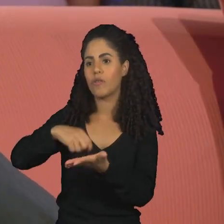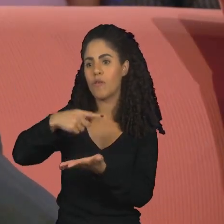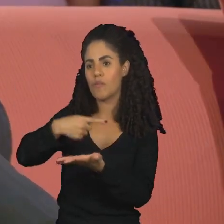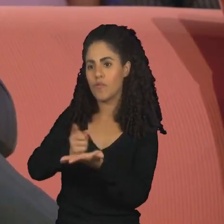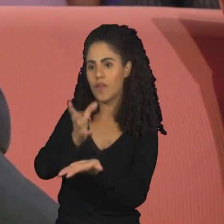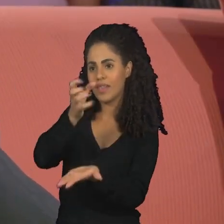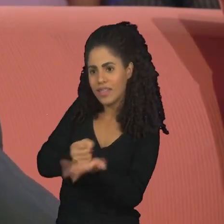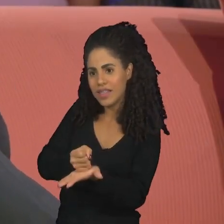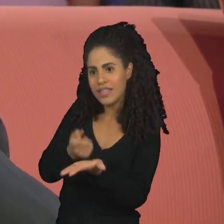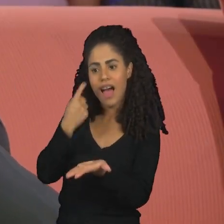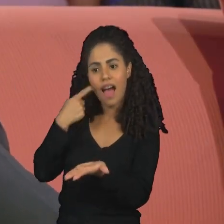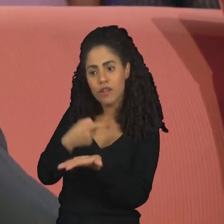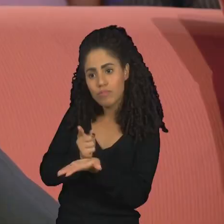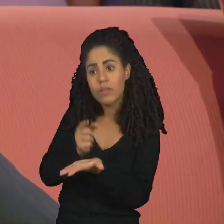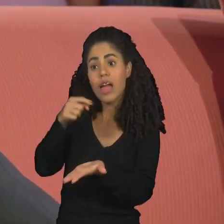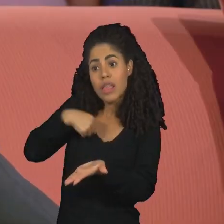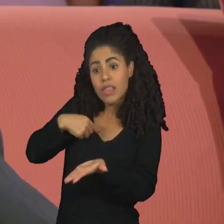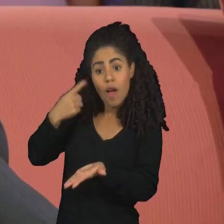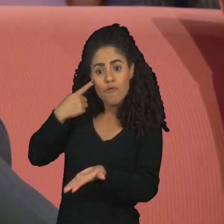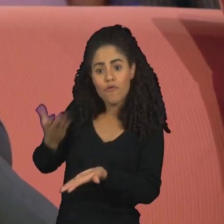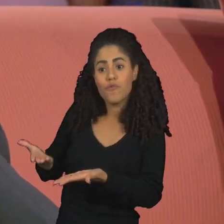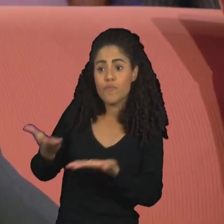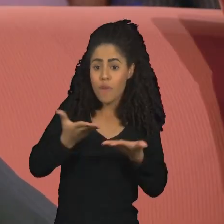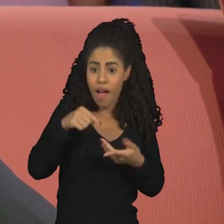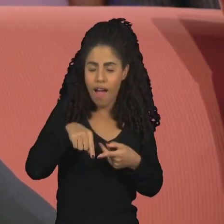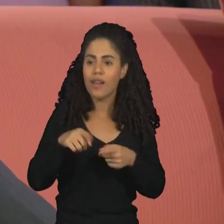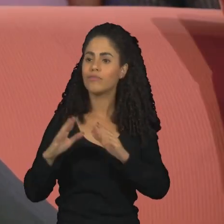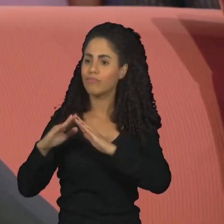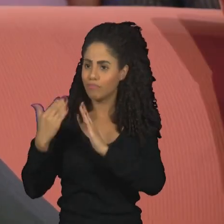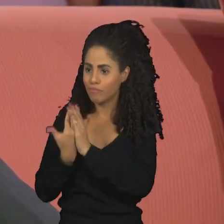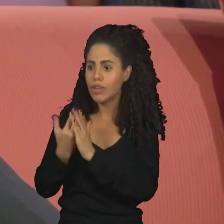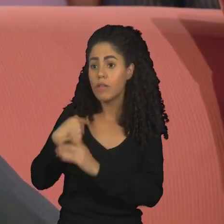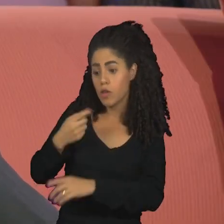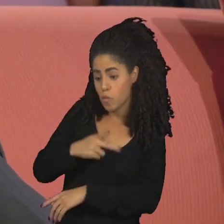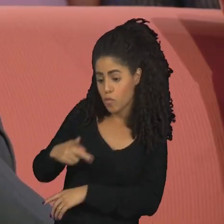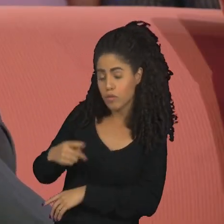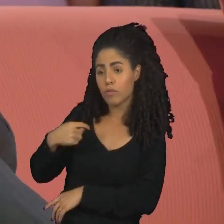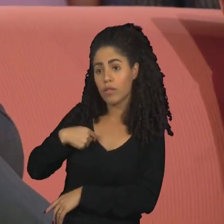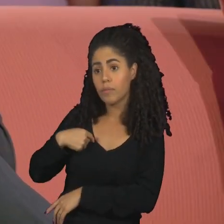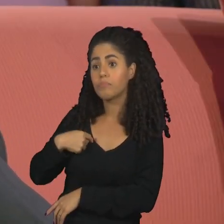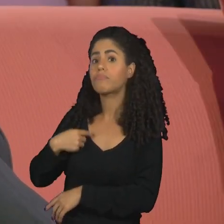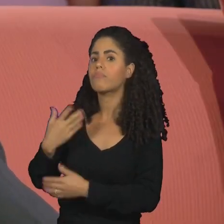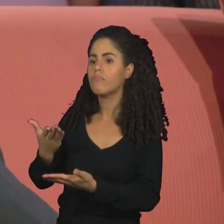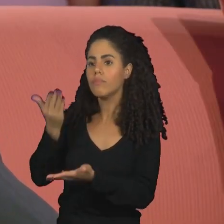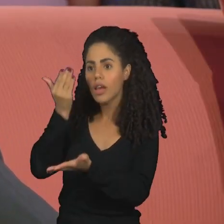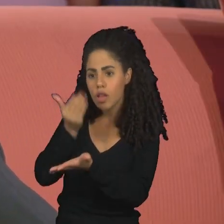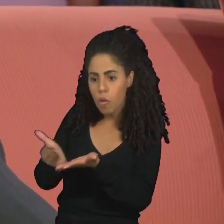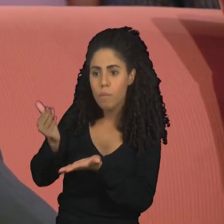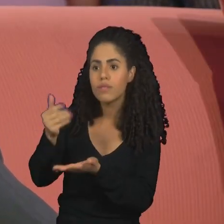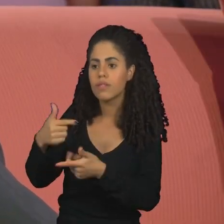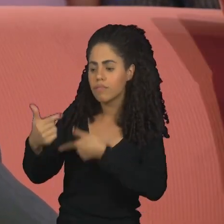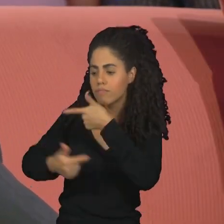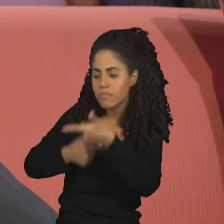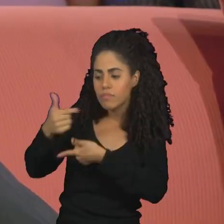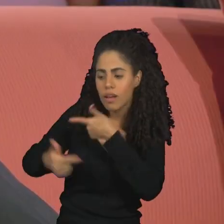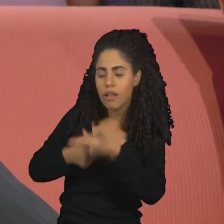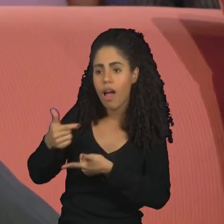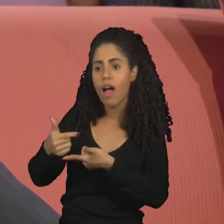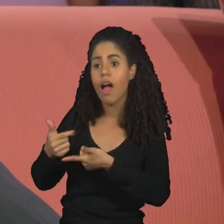né? Mas vim para ser professor no departamento de design, comecei a trabalhar, e aí